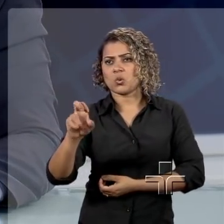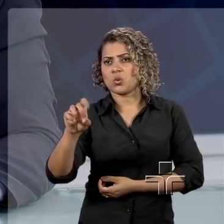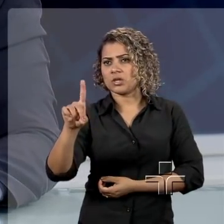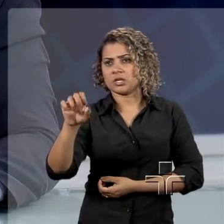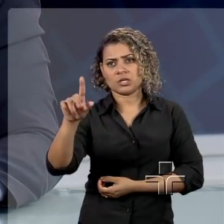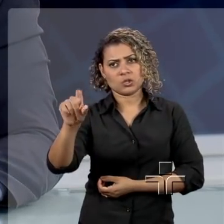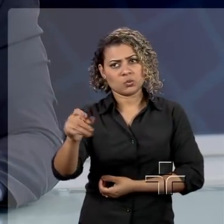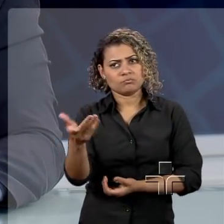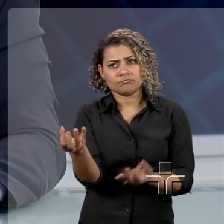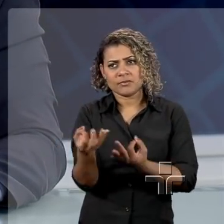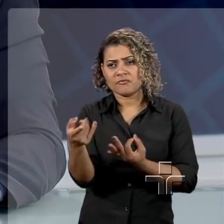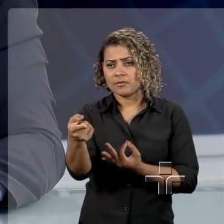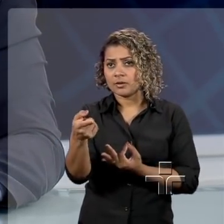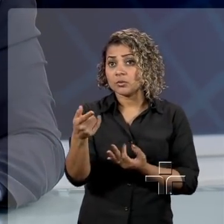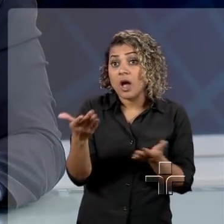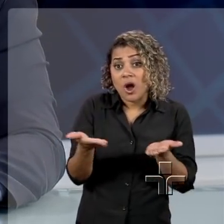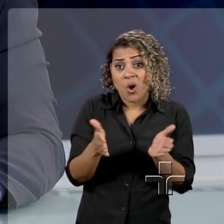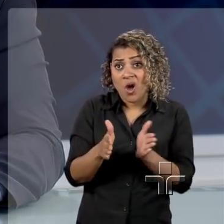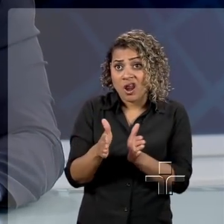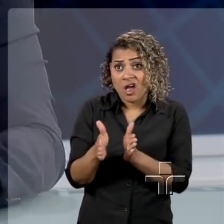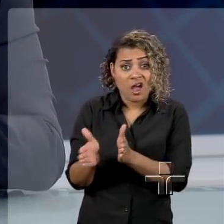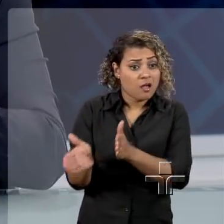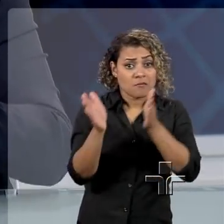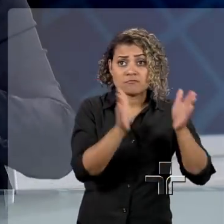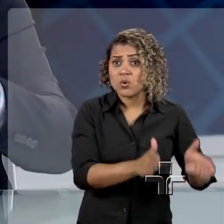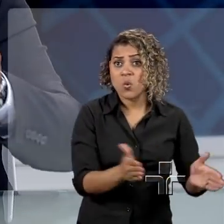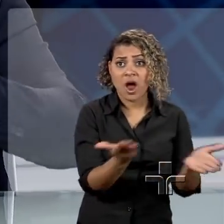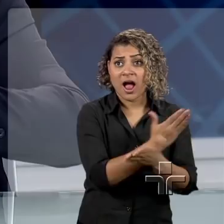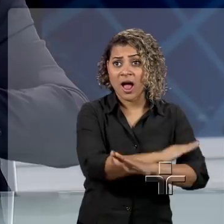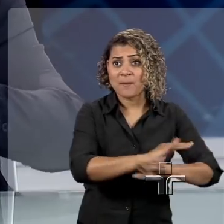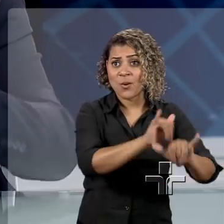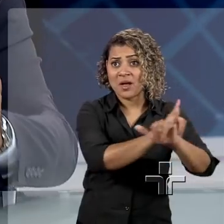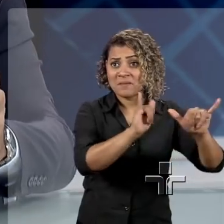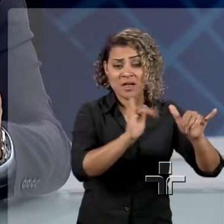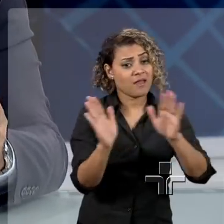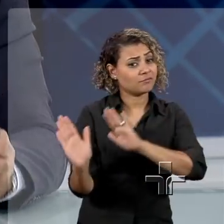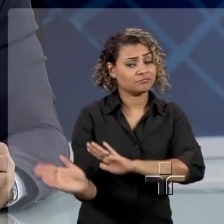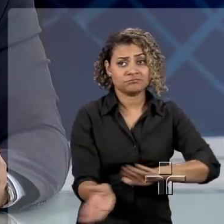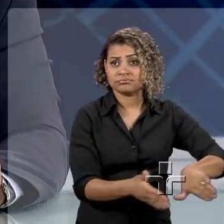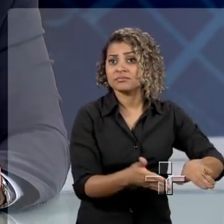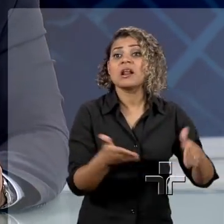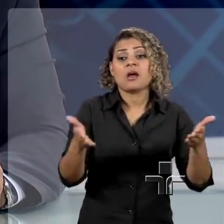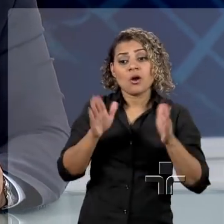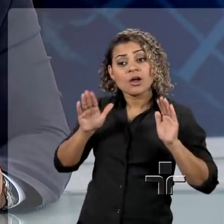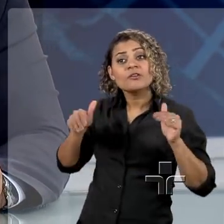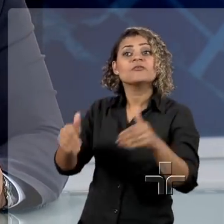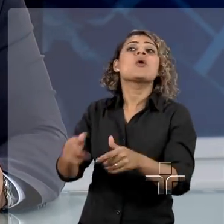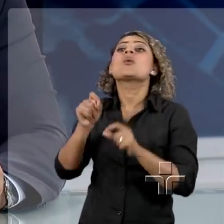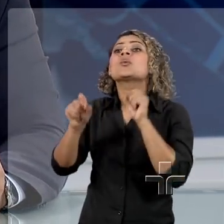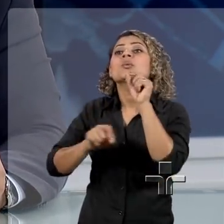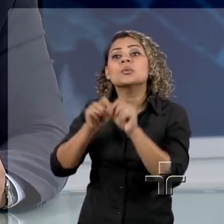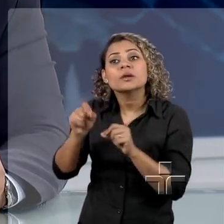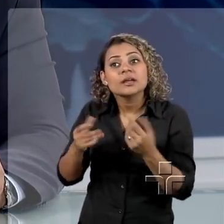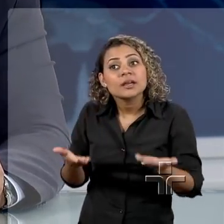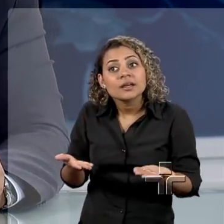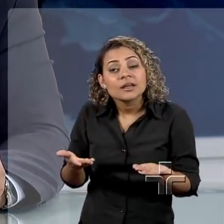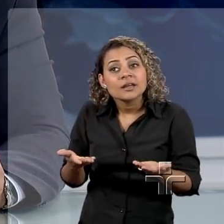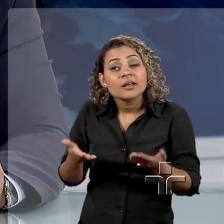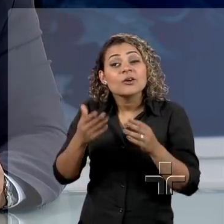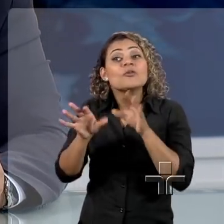momento. Acabou a coisa de campanha, as trocas de farpas. Agora é momento